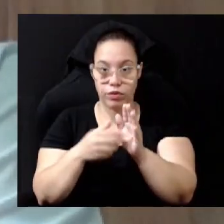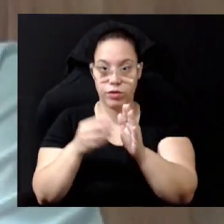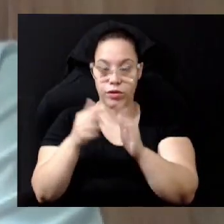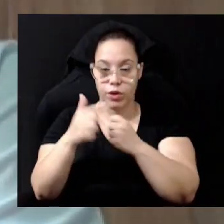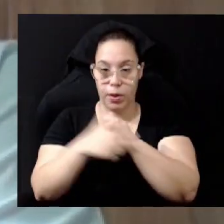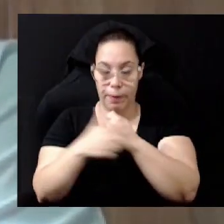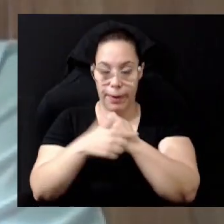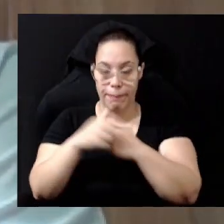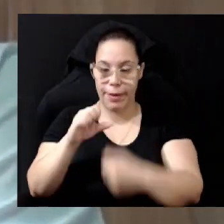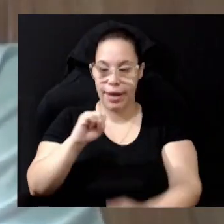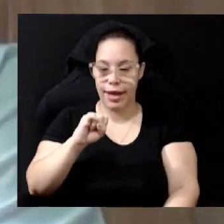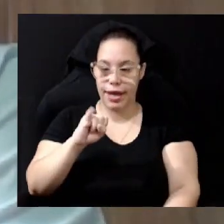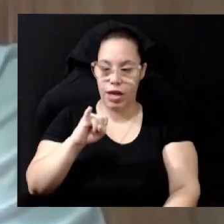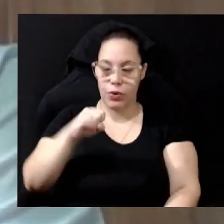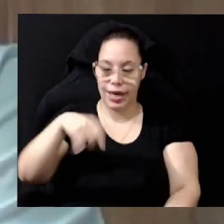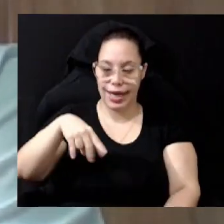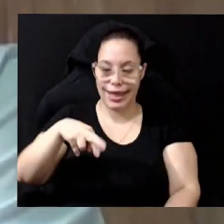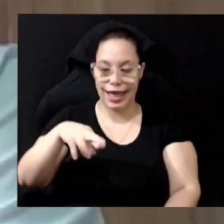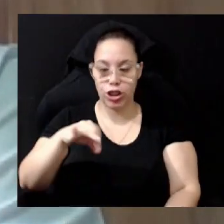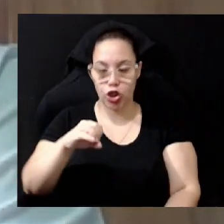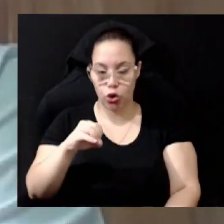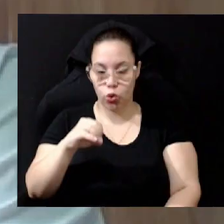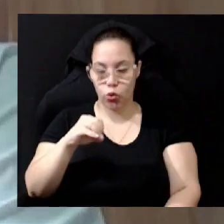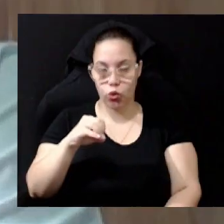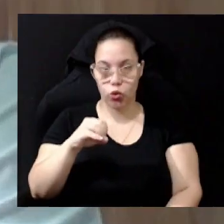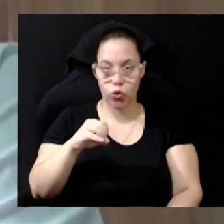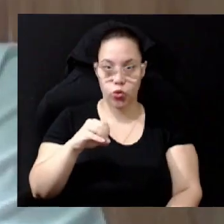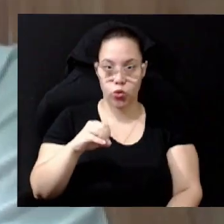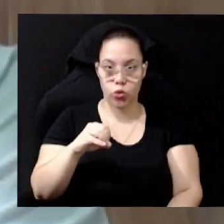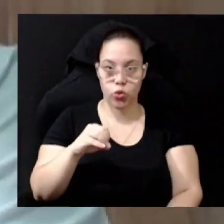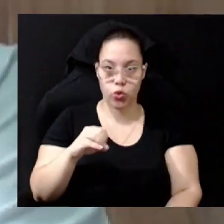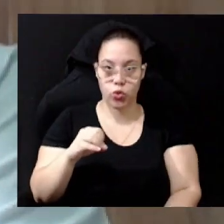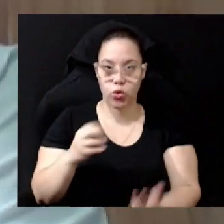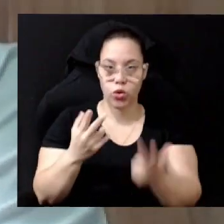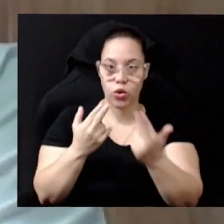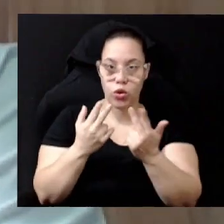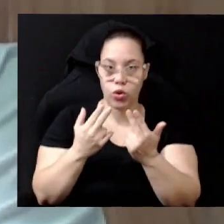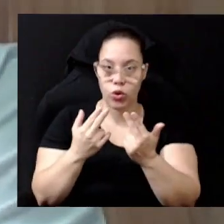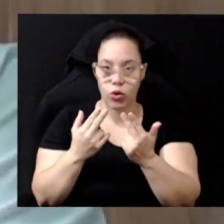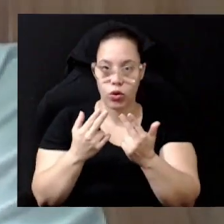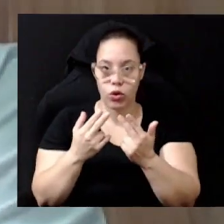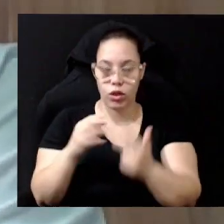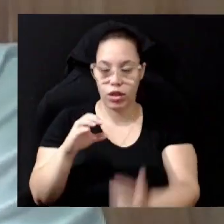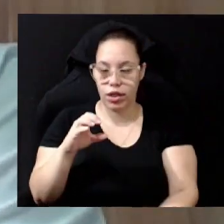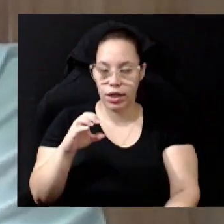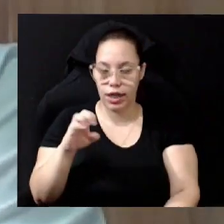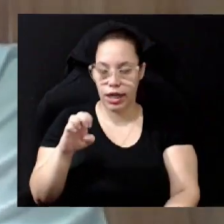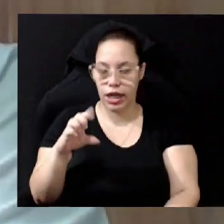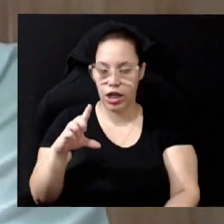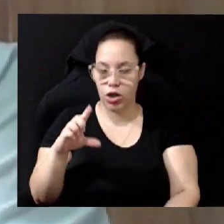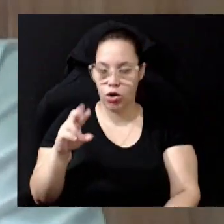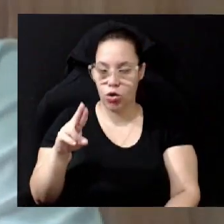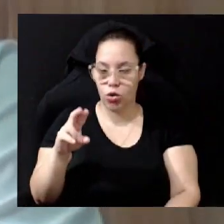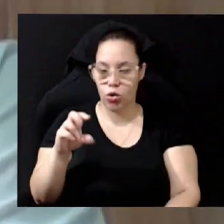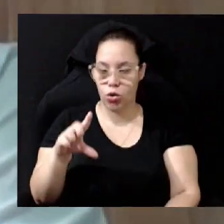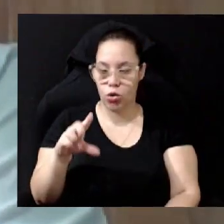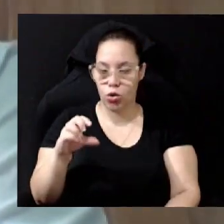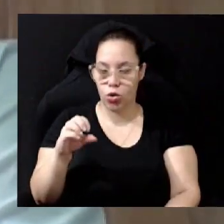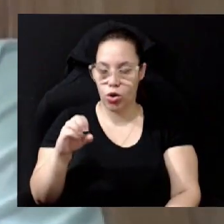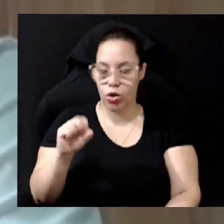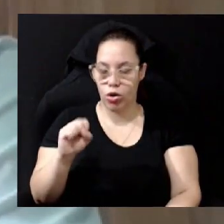de um papel sintético que eles chamam, né? Que ele imita o papel feito de celulose, né? Só